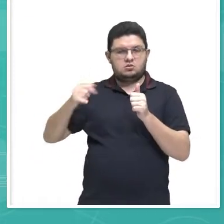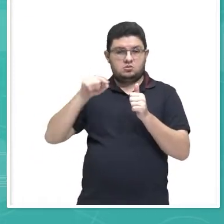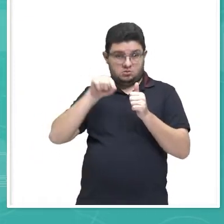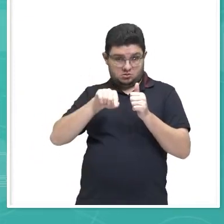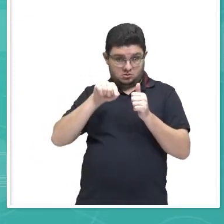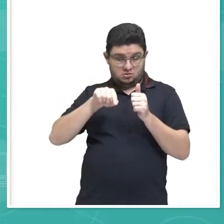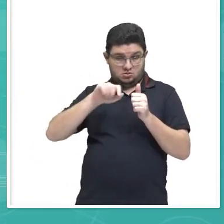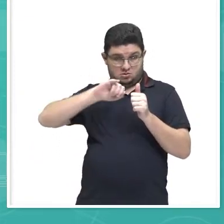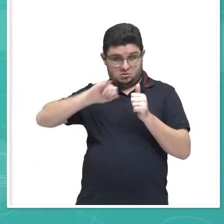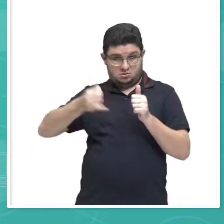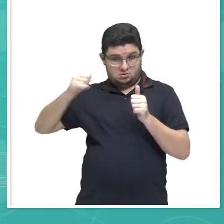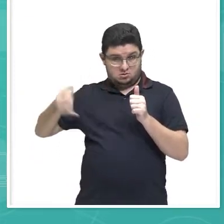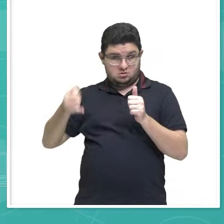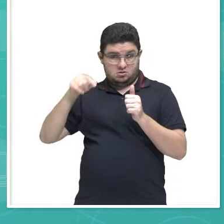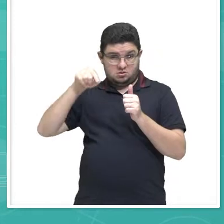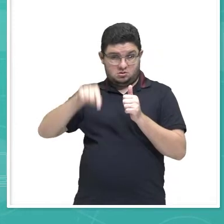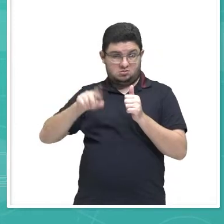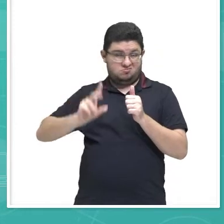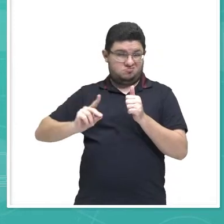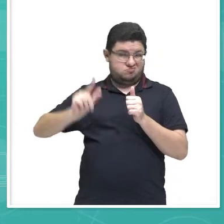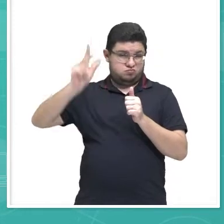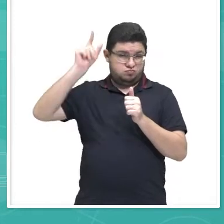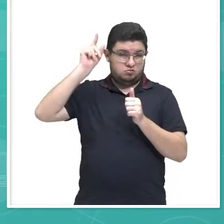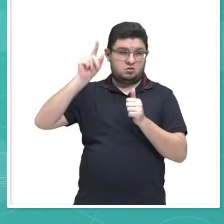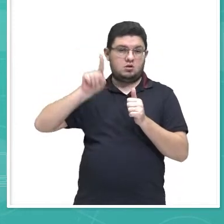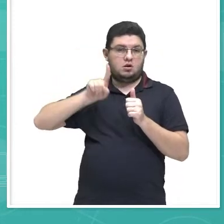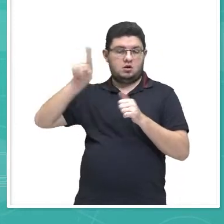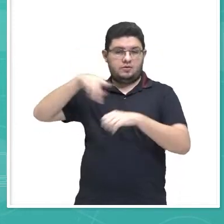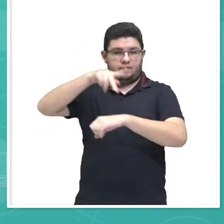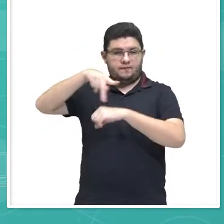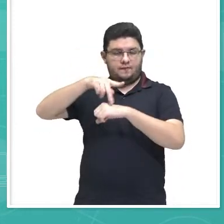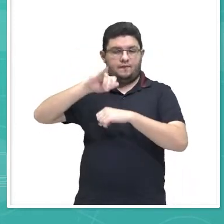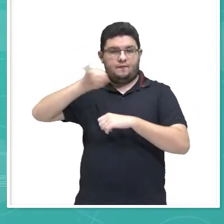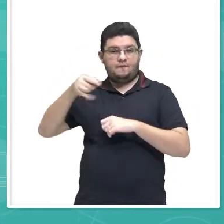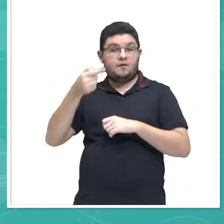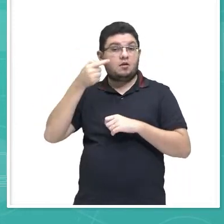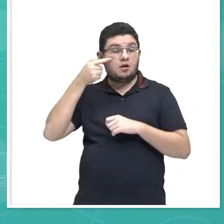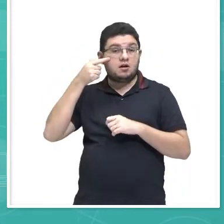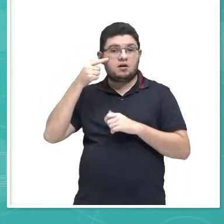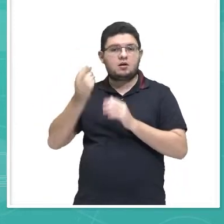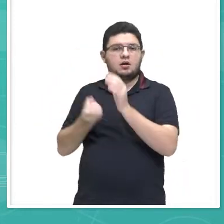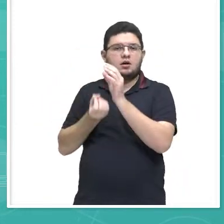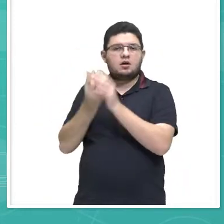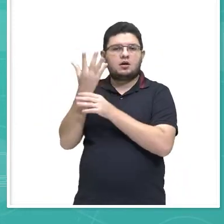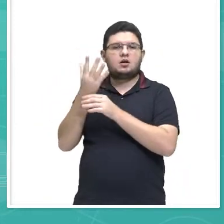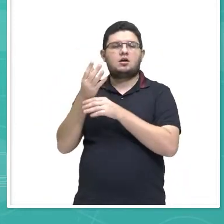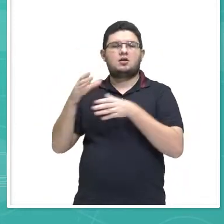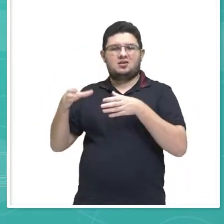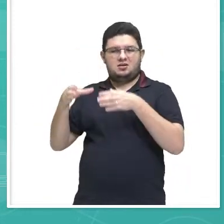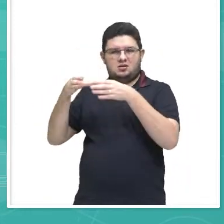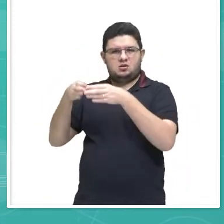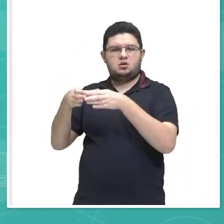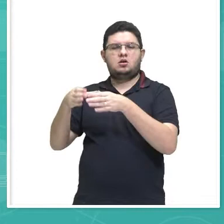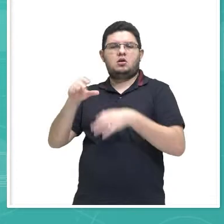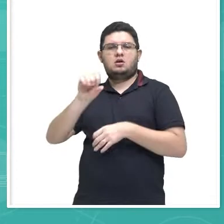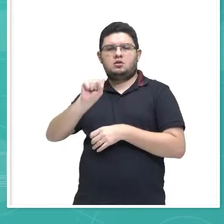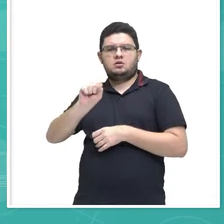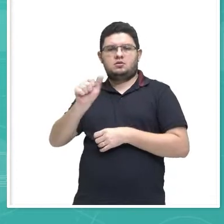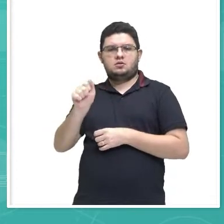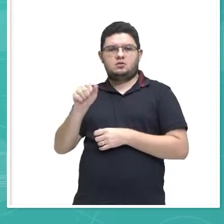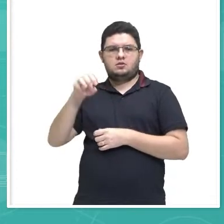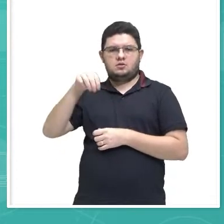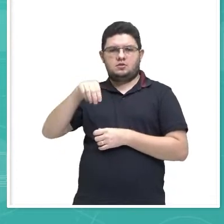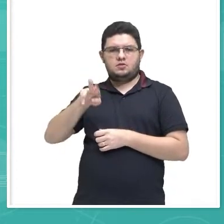marcial muito antiga no Japão, criada pelos samurais para se defender corporalmente,